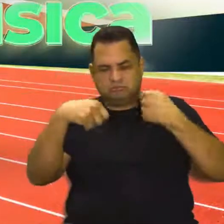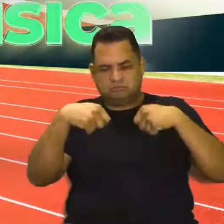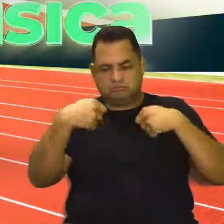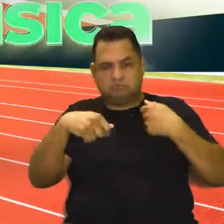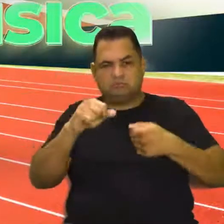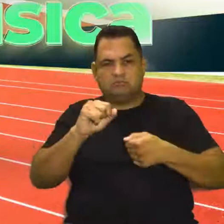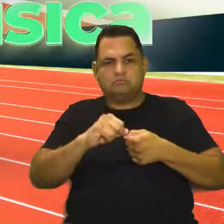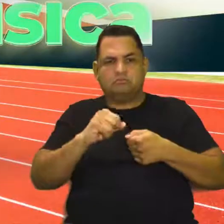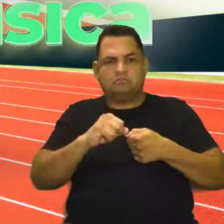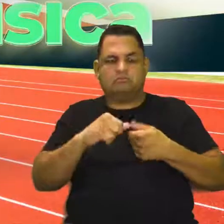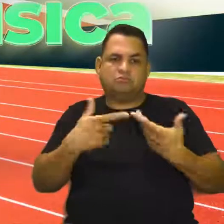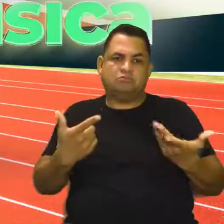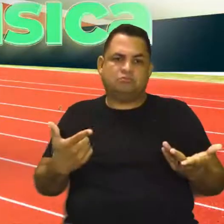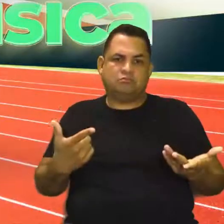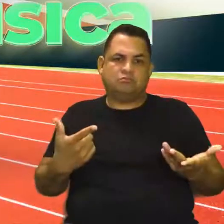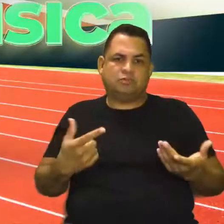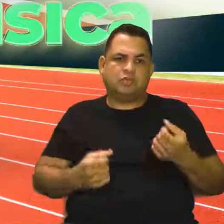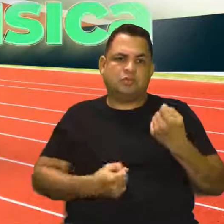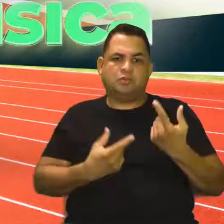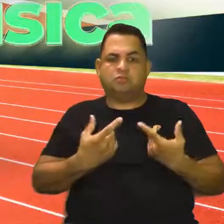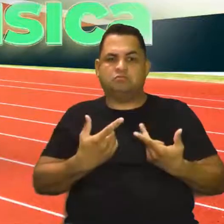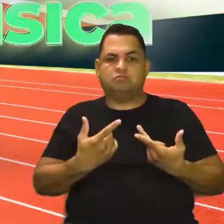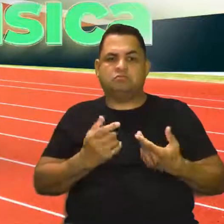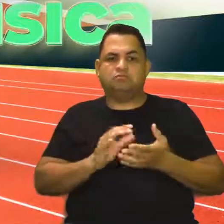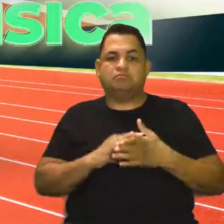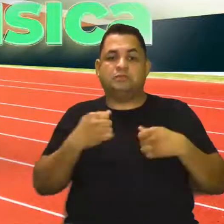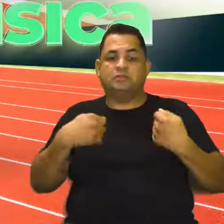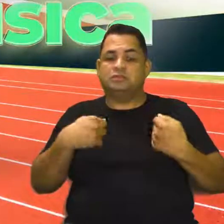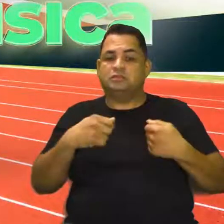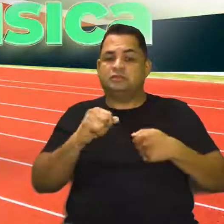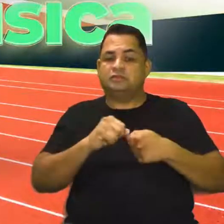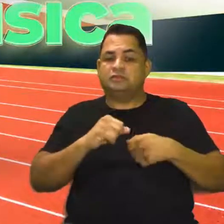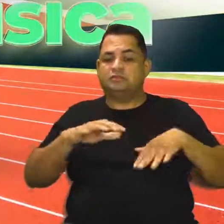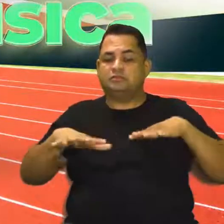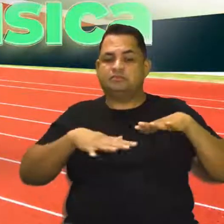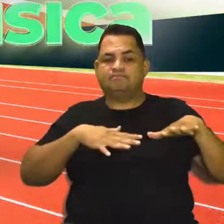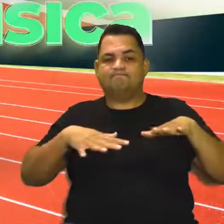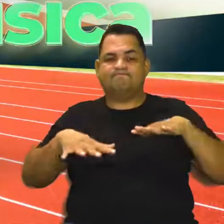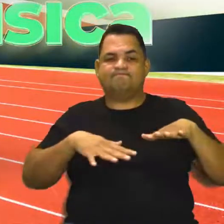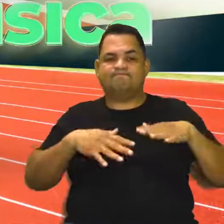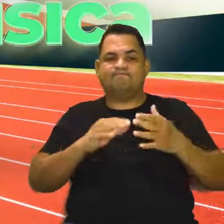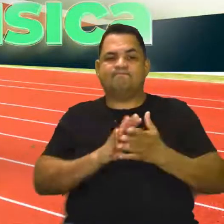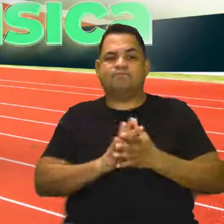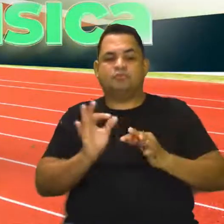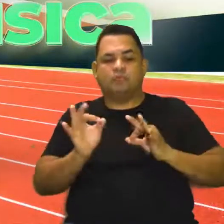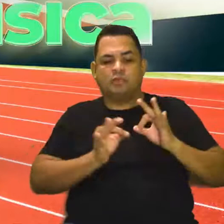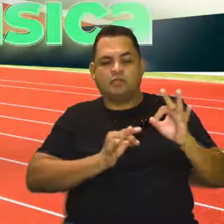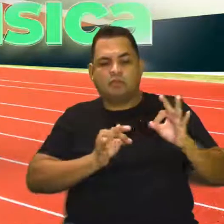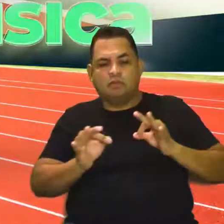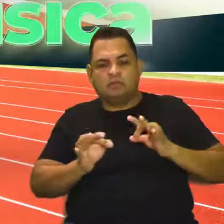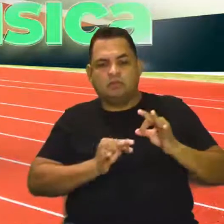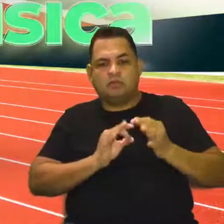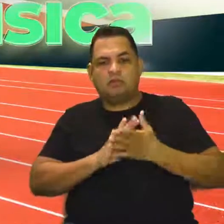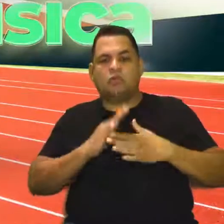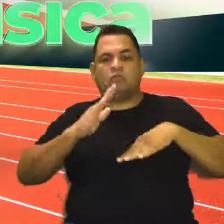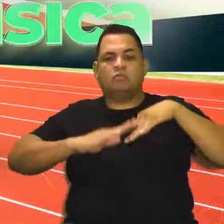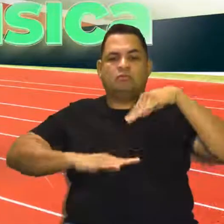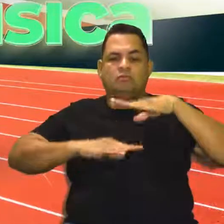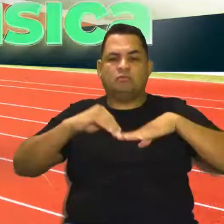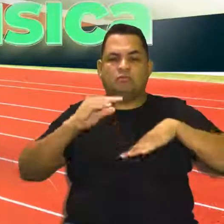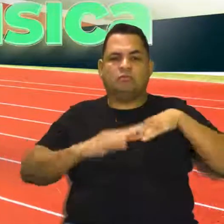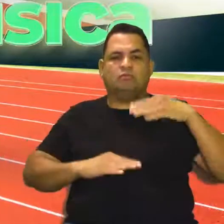preciso fazer algo, né? É preciso se movimentar, prof. De forma sistematizada, com um